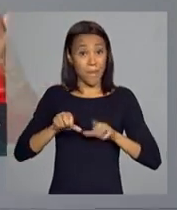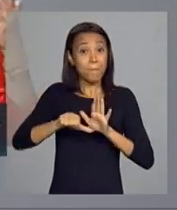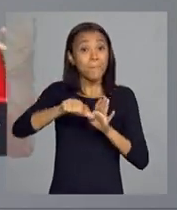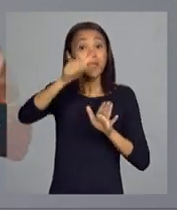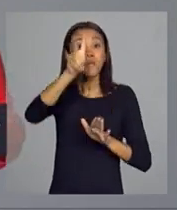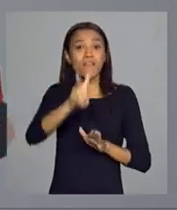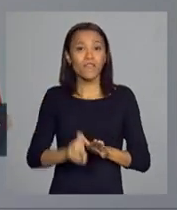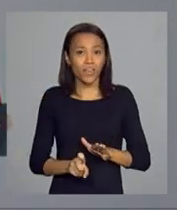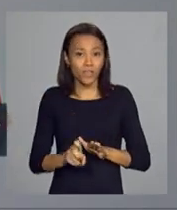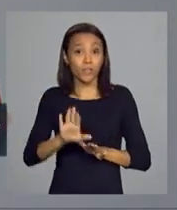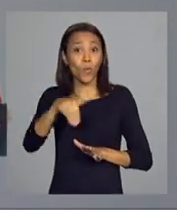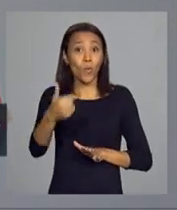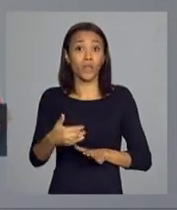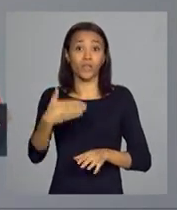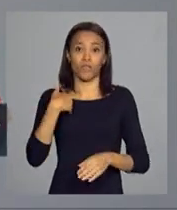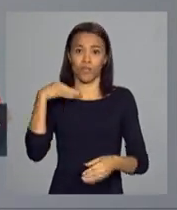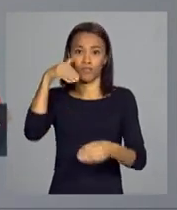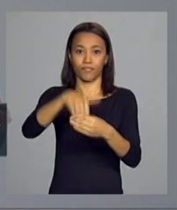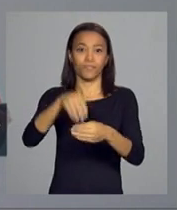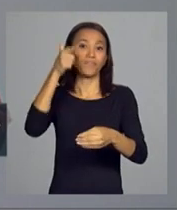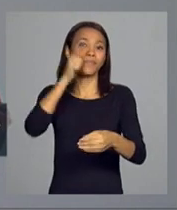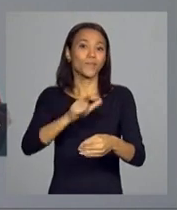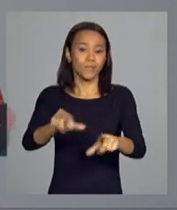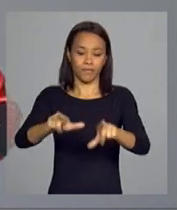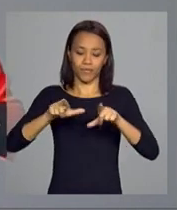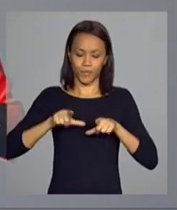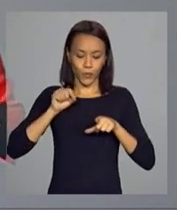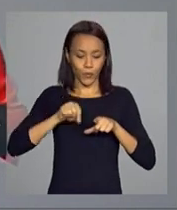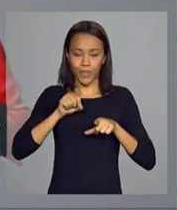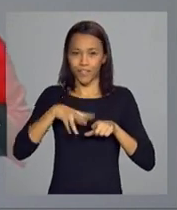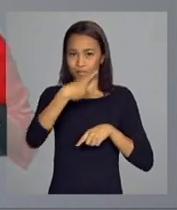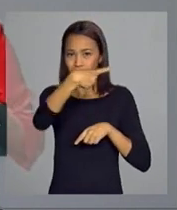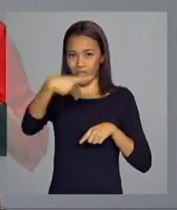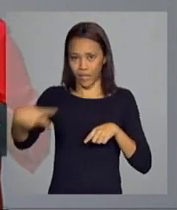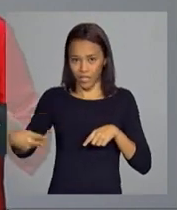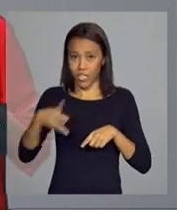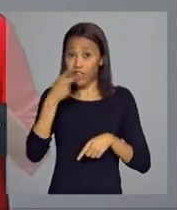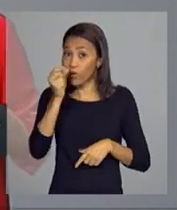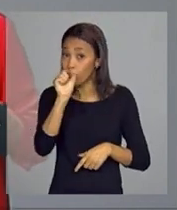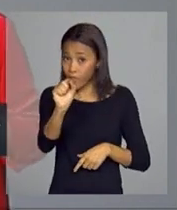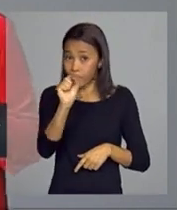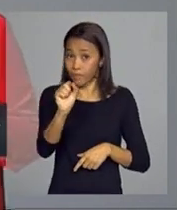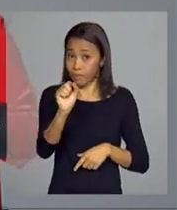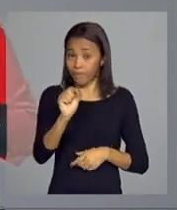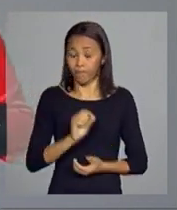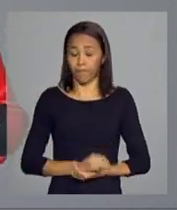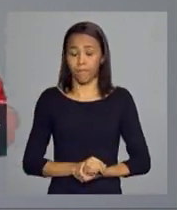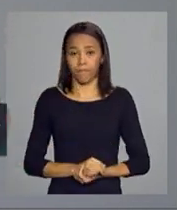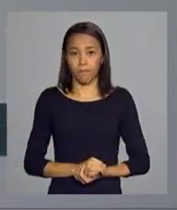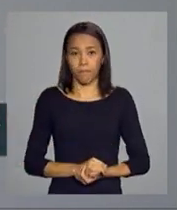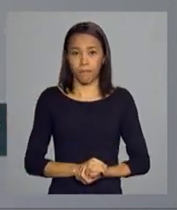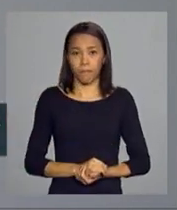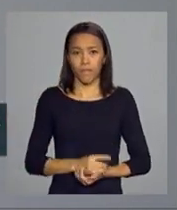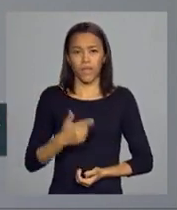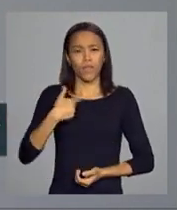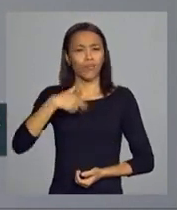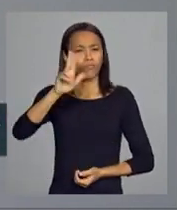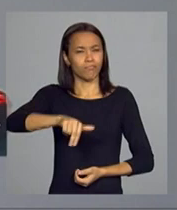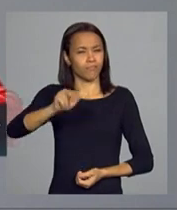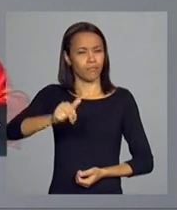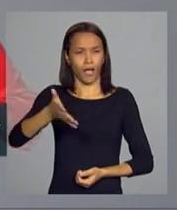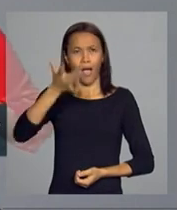pela primeira vez, quando ele foi eleito, recebeu o diploma de presidente. Ele falou o seguinte, e eu nunca